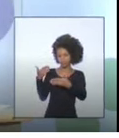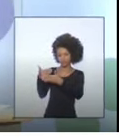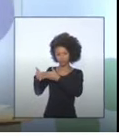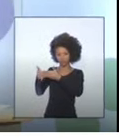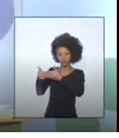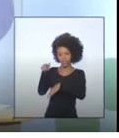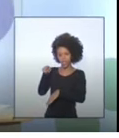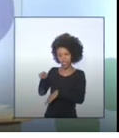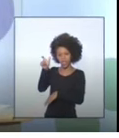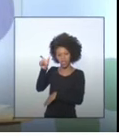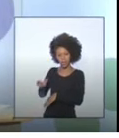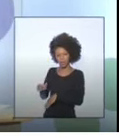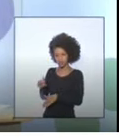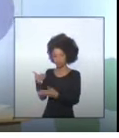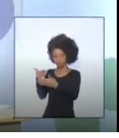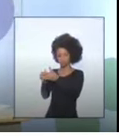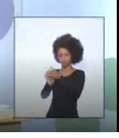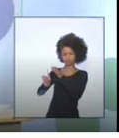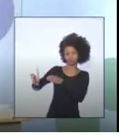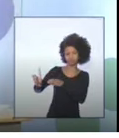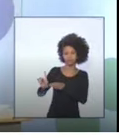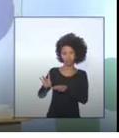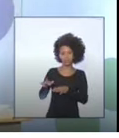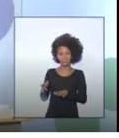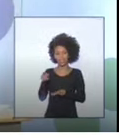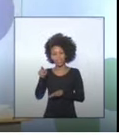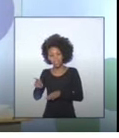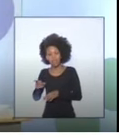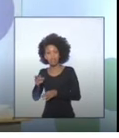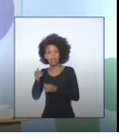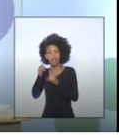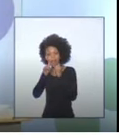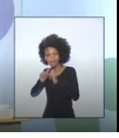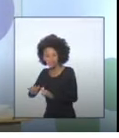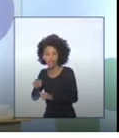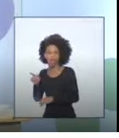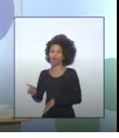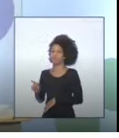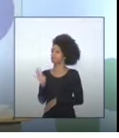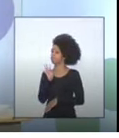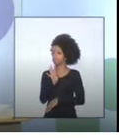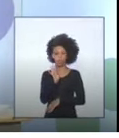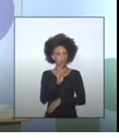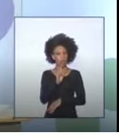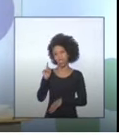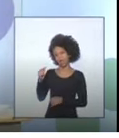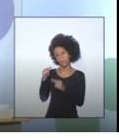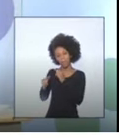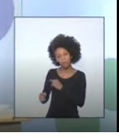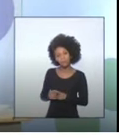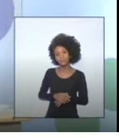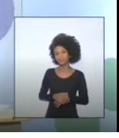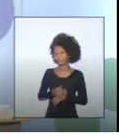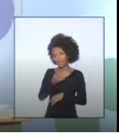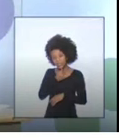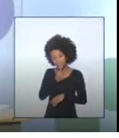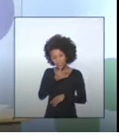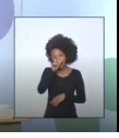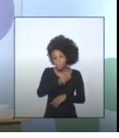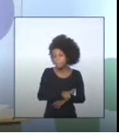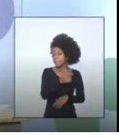notificada que ela cometeu um ato que não é legal, né? Que é um ato prejudicial a outra pessoa. Nós devemos realmente nos